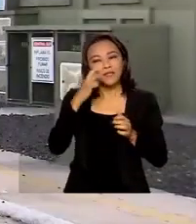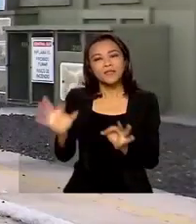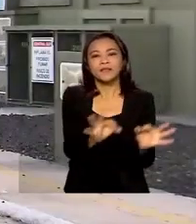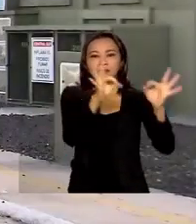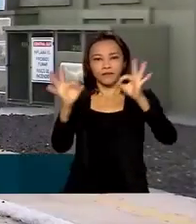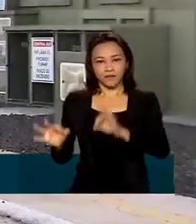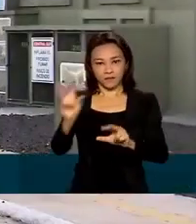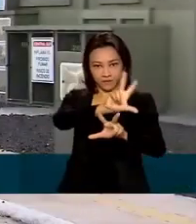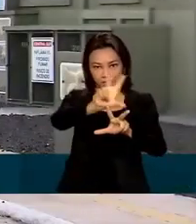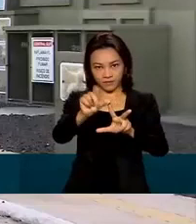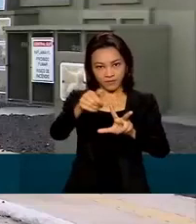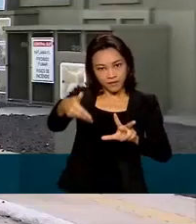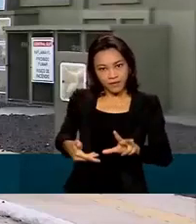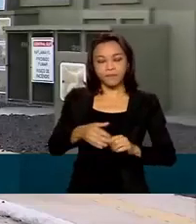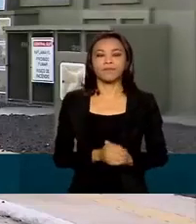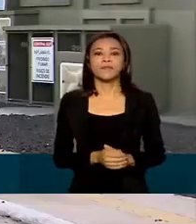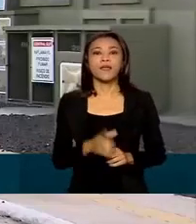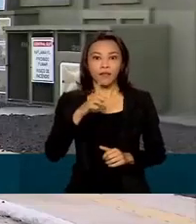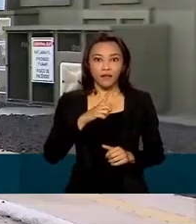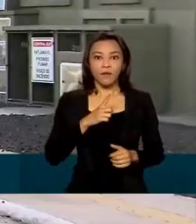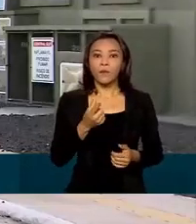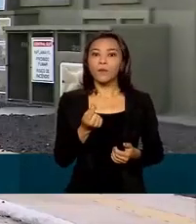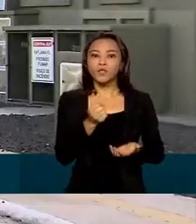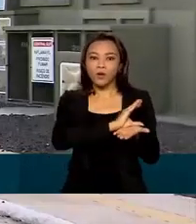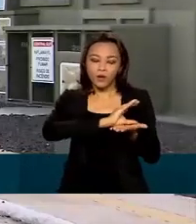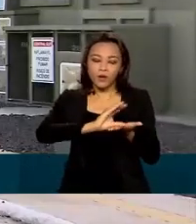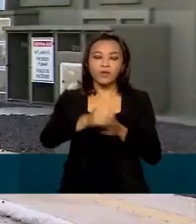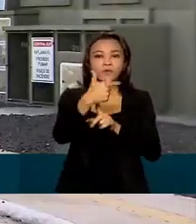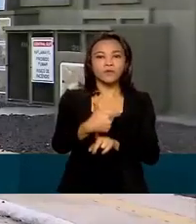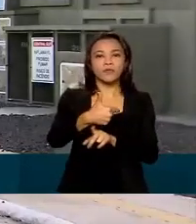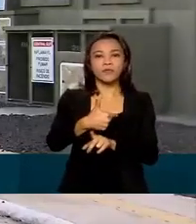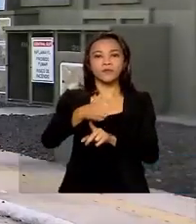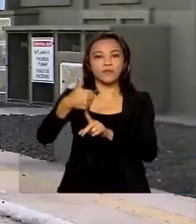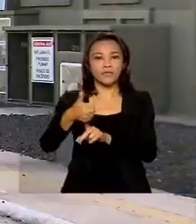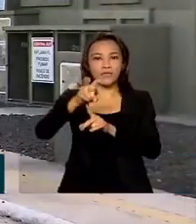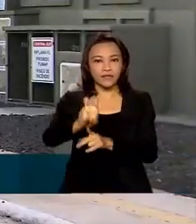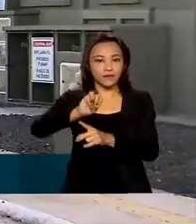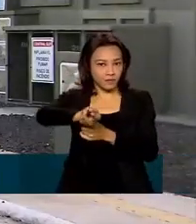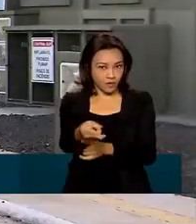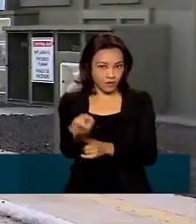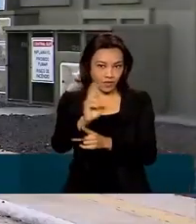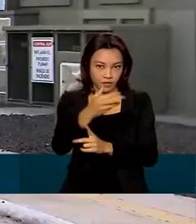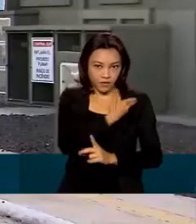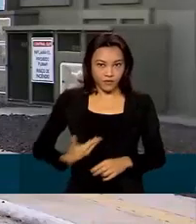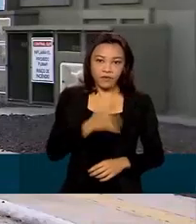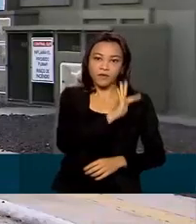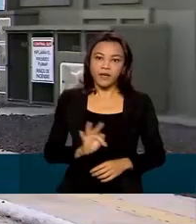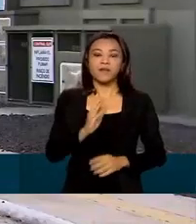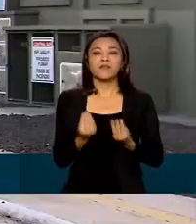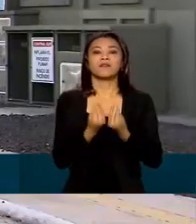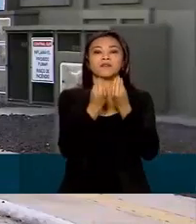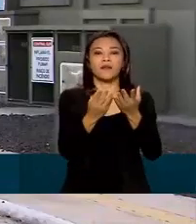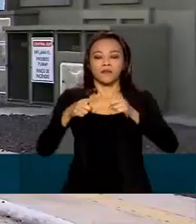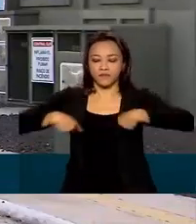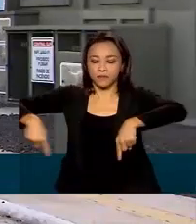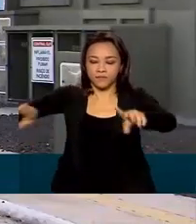TV Brasil, olha, um investimento aí do governo federal de mais de 215 milhões de reais. Serão entregues 3 conjuntos